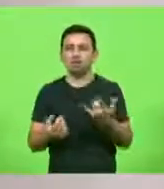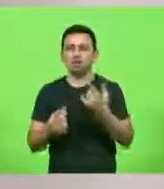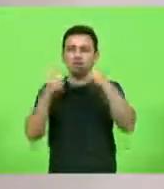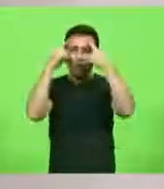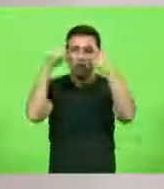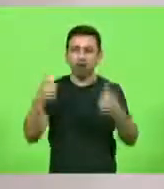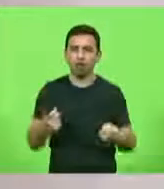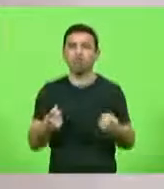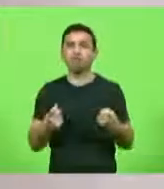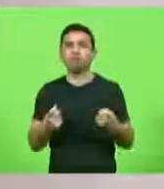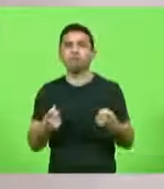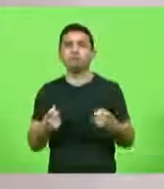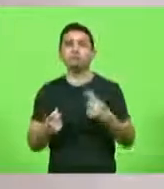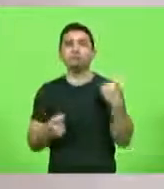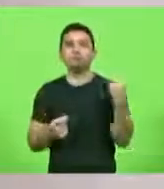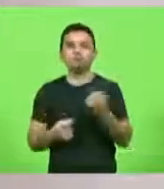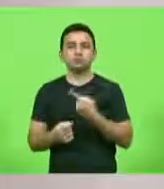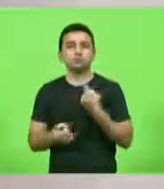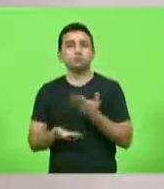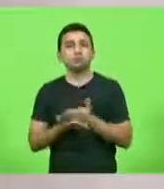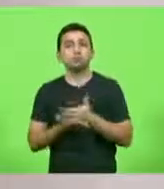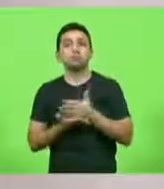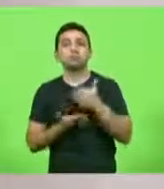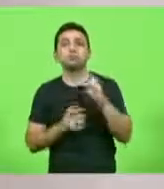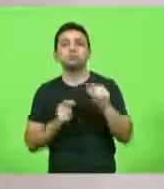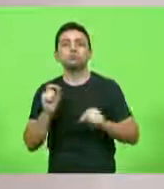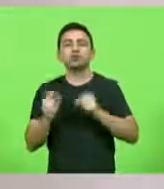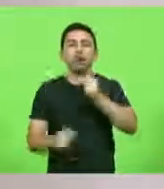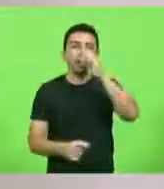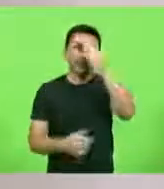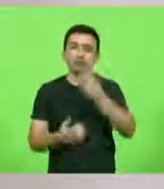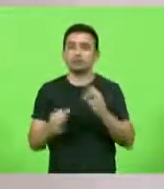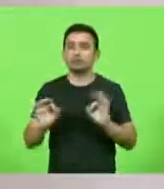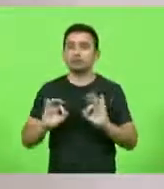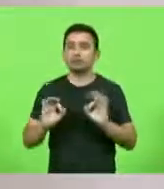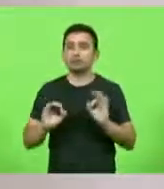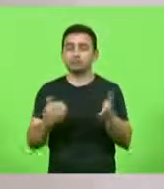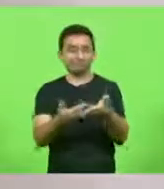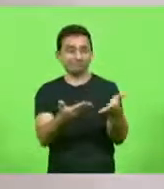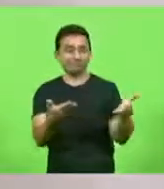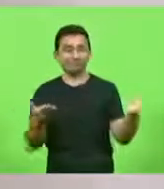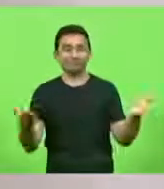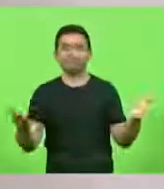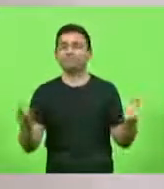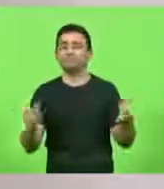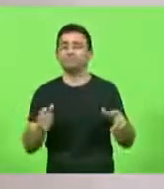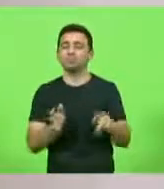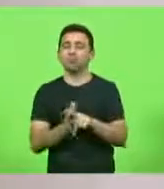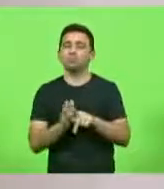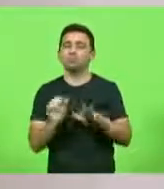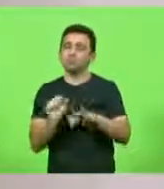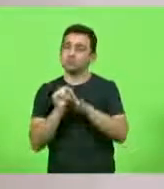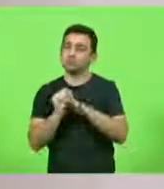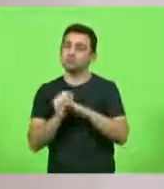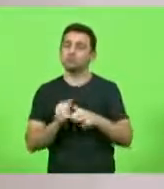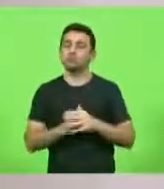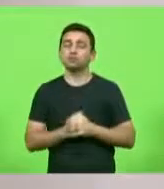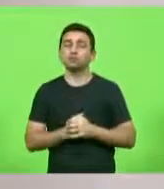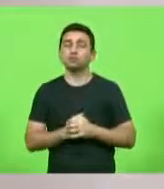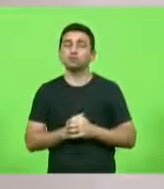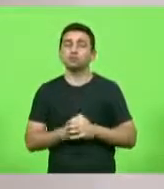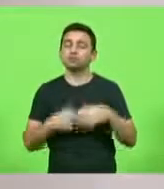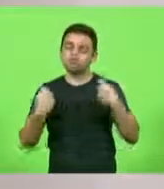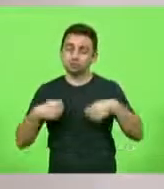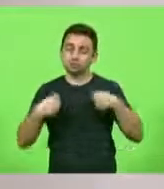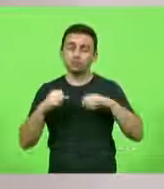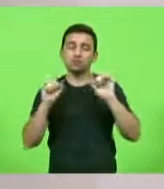aí nós começamos a desacreditar as forças de segurança. Então, isso é para